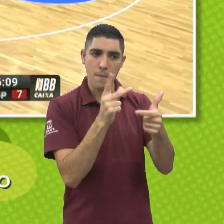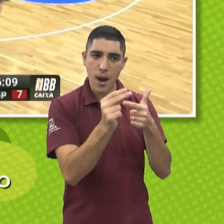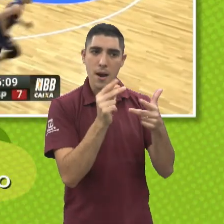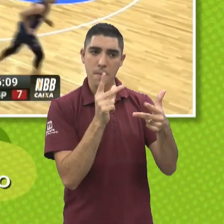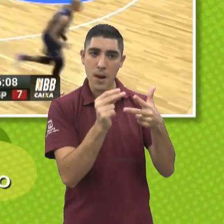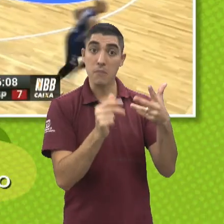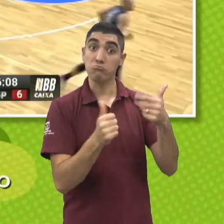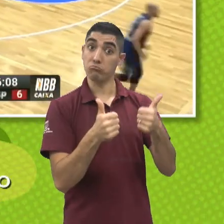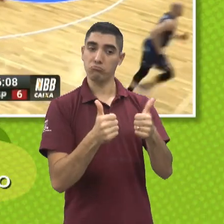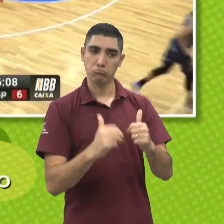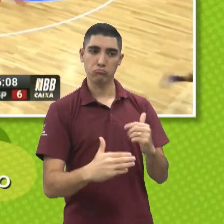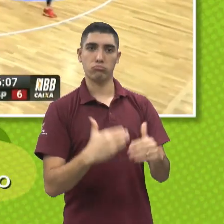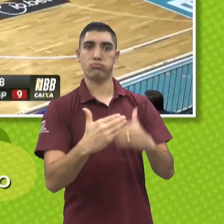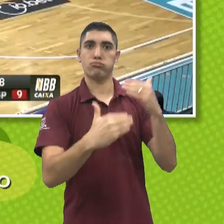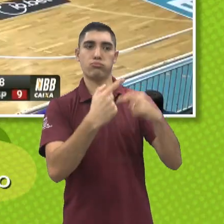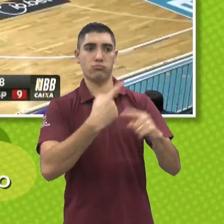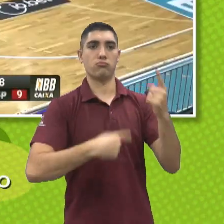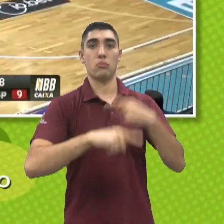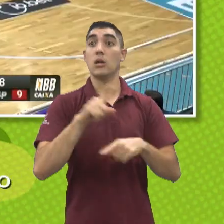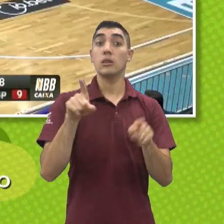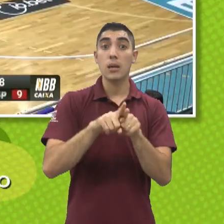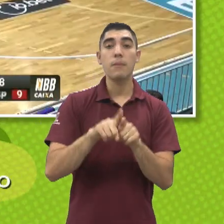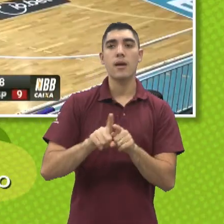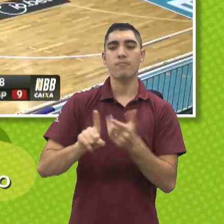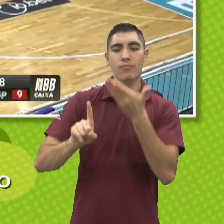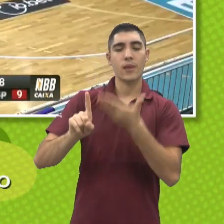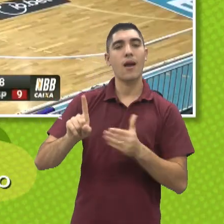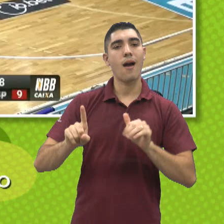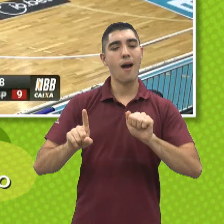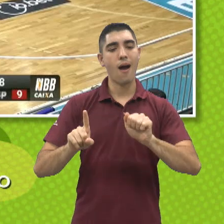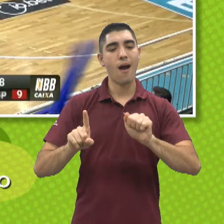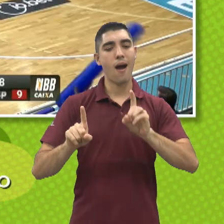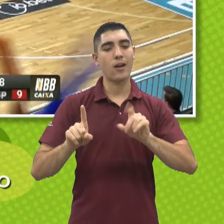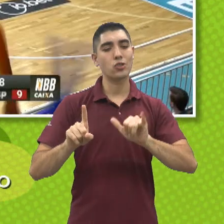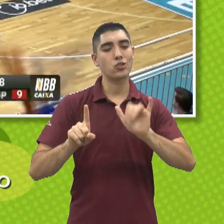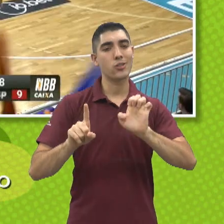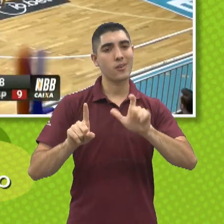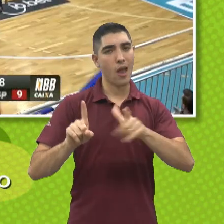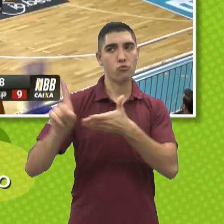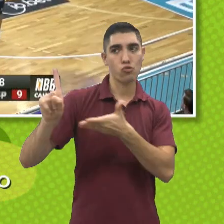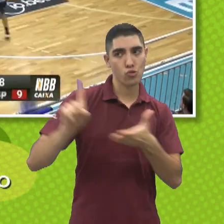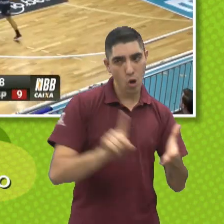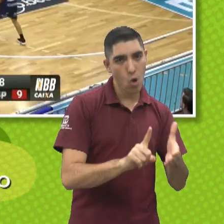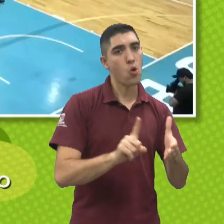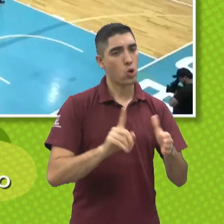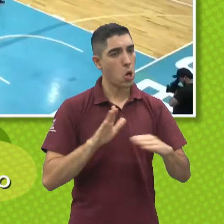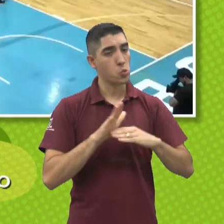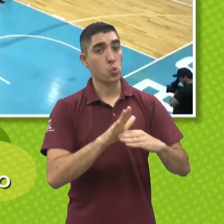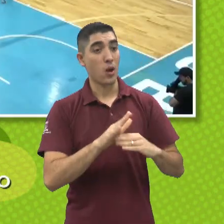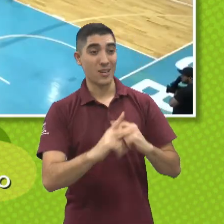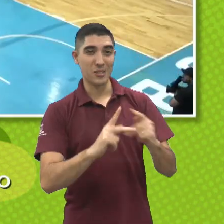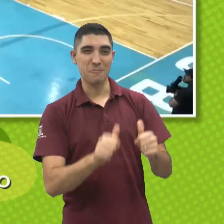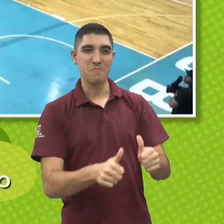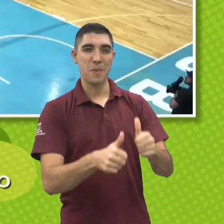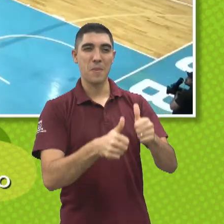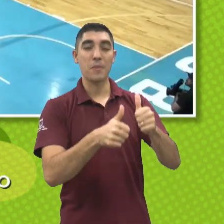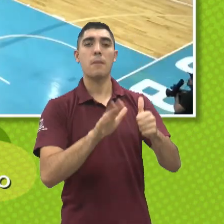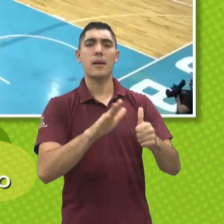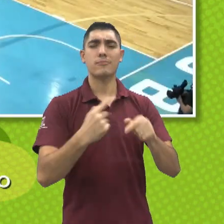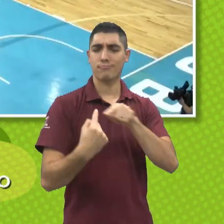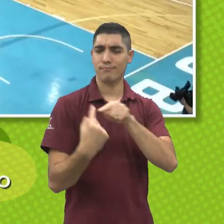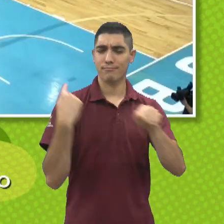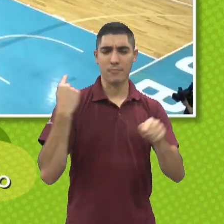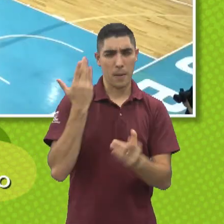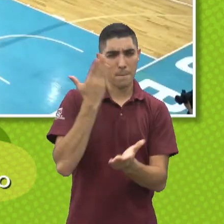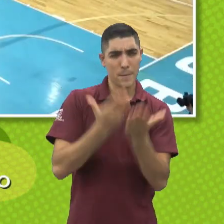evoluiu, adiantou, chegou a Adiel, enfim, e o São José começou a sua recuperação. Mas agora, desde a Unifacisa, né,